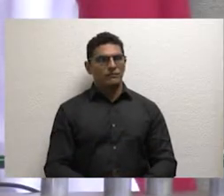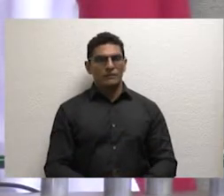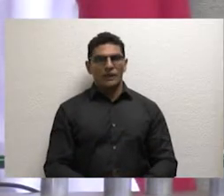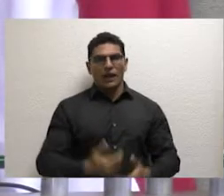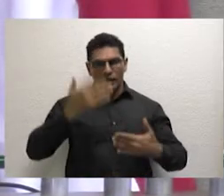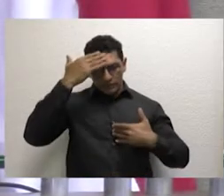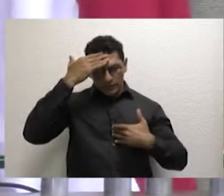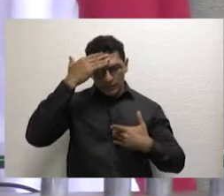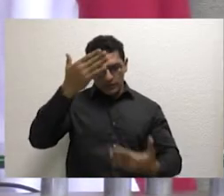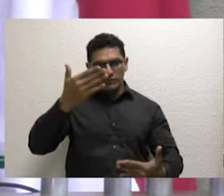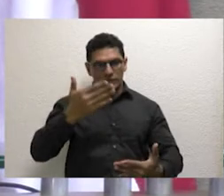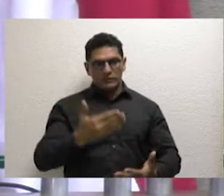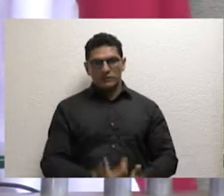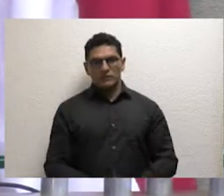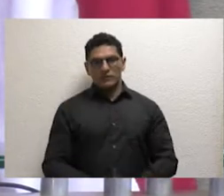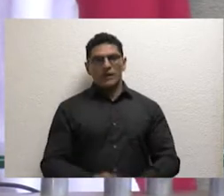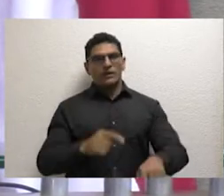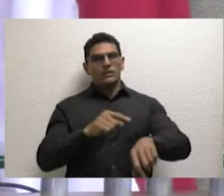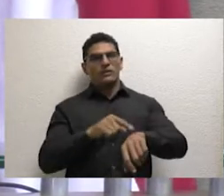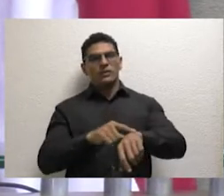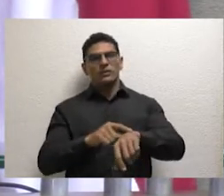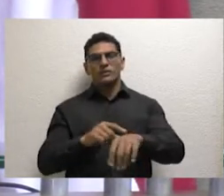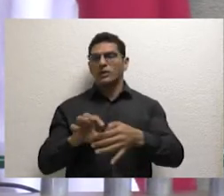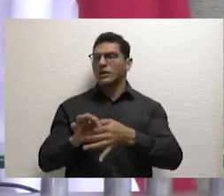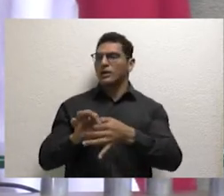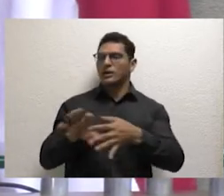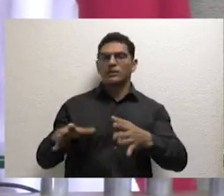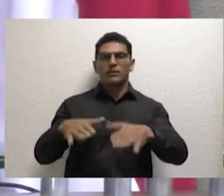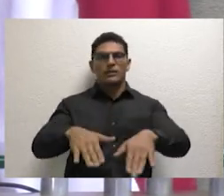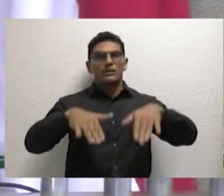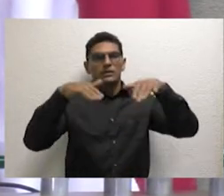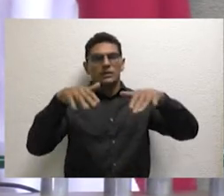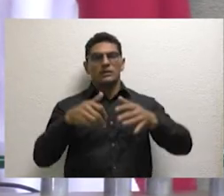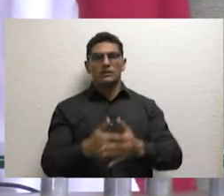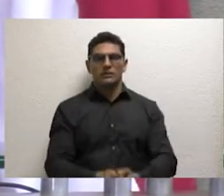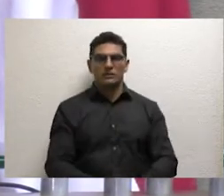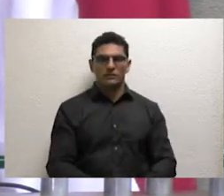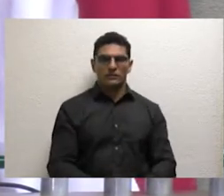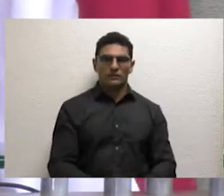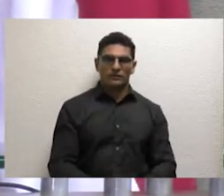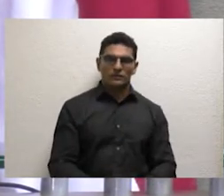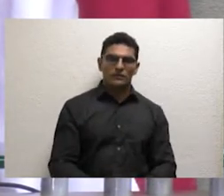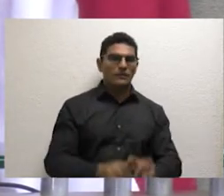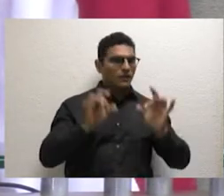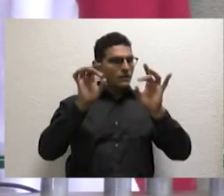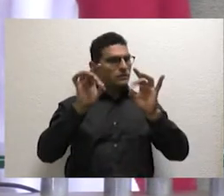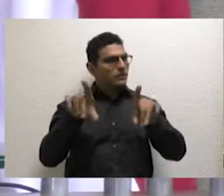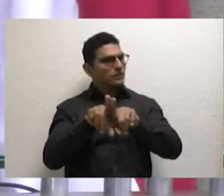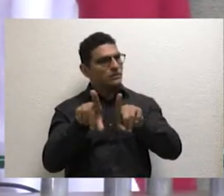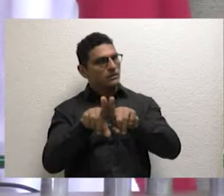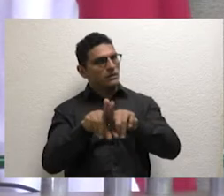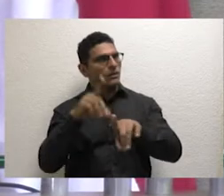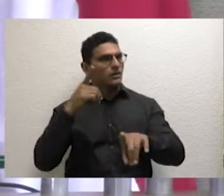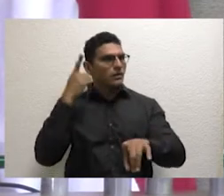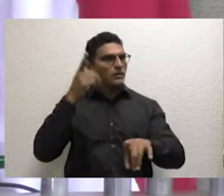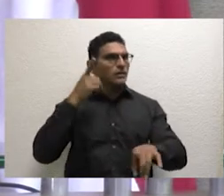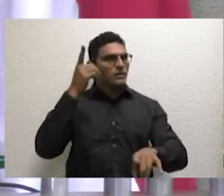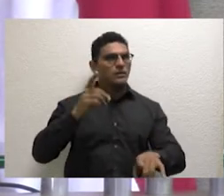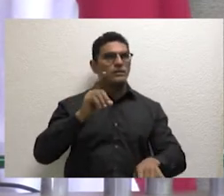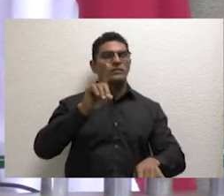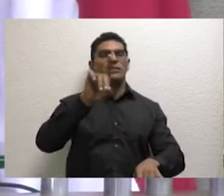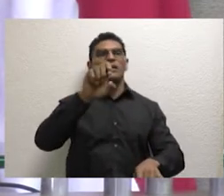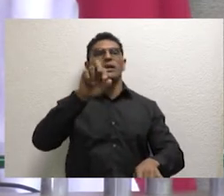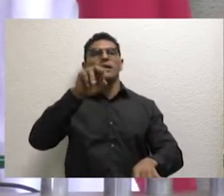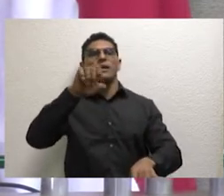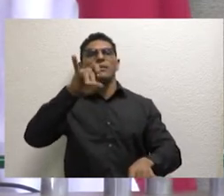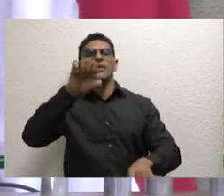agradecendo o tempo cedido por esta casa e em especial ao deputado Dermilson que no conjunto com